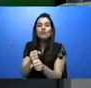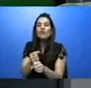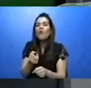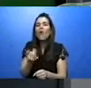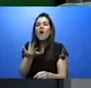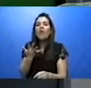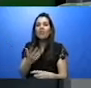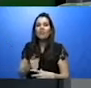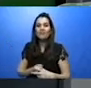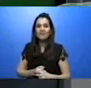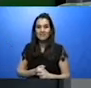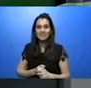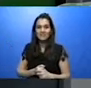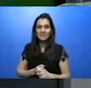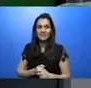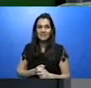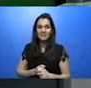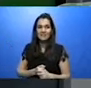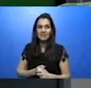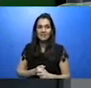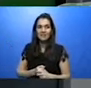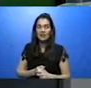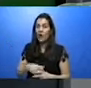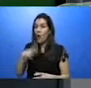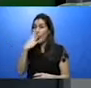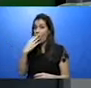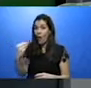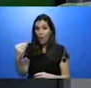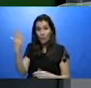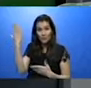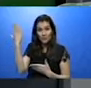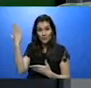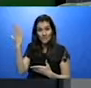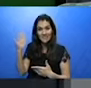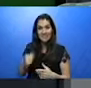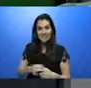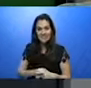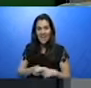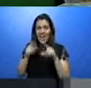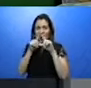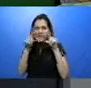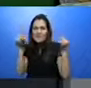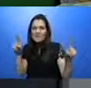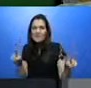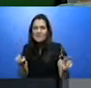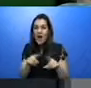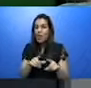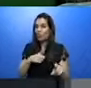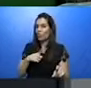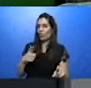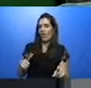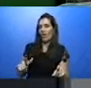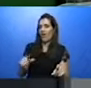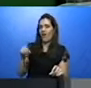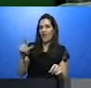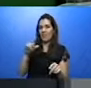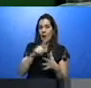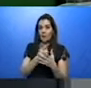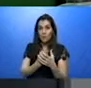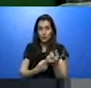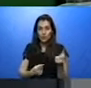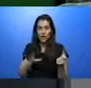lá. Olha lá o lobo-guará. Essa figura, né, não tem na apostila de vocês, tá?